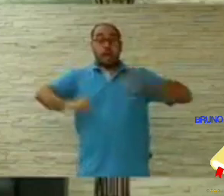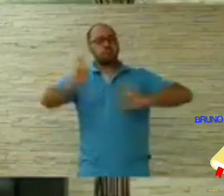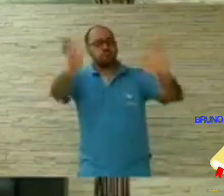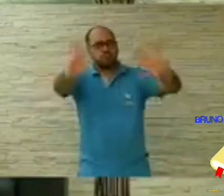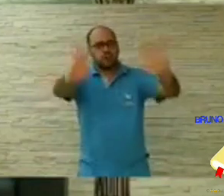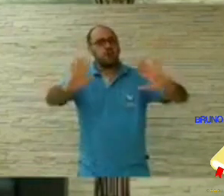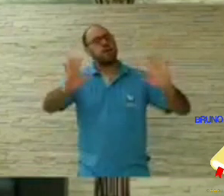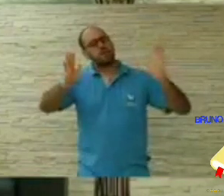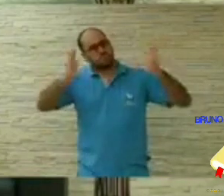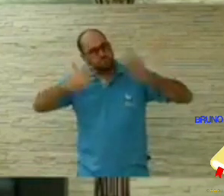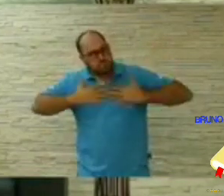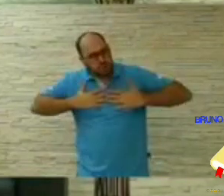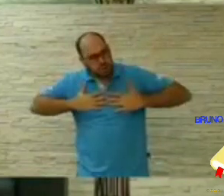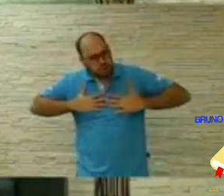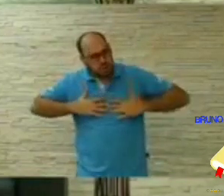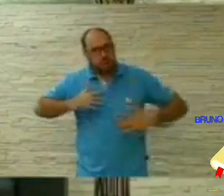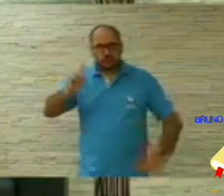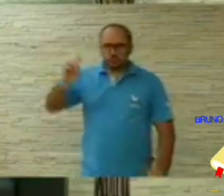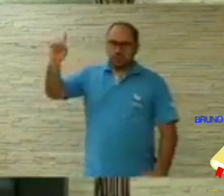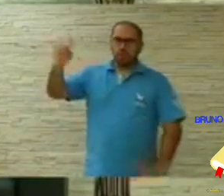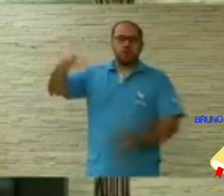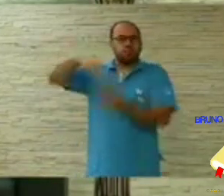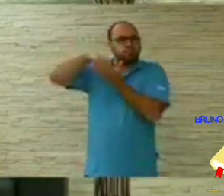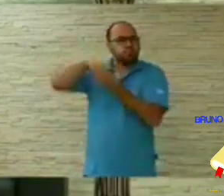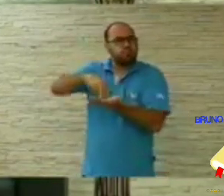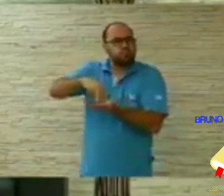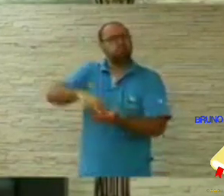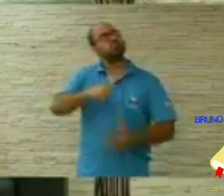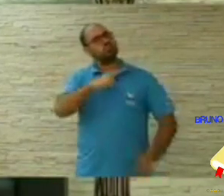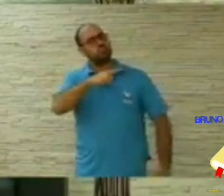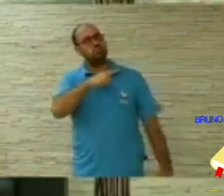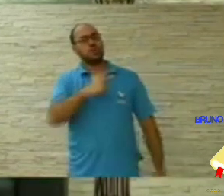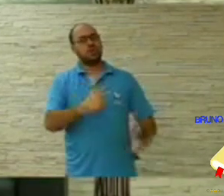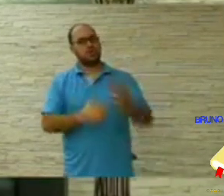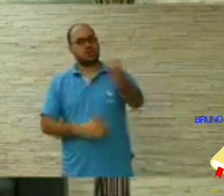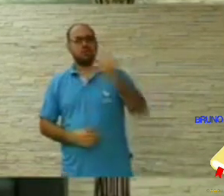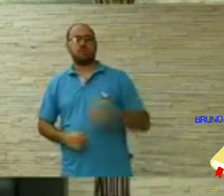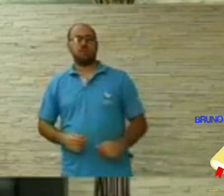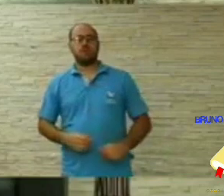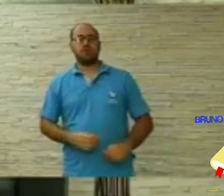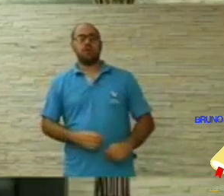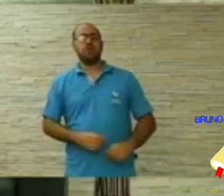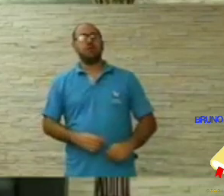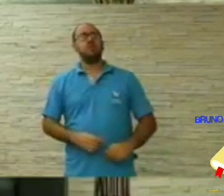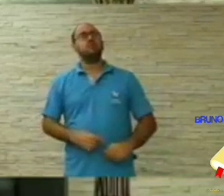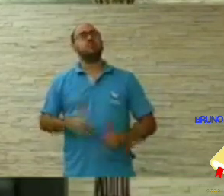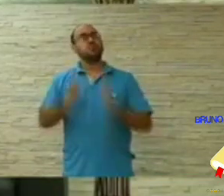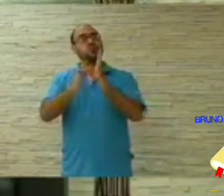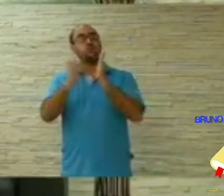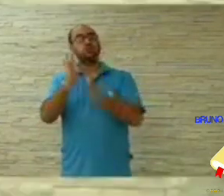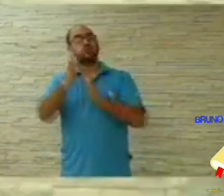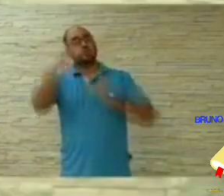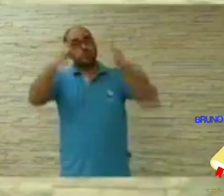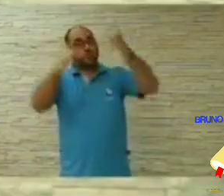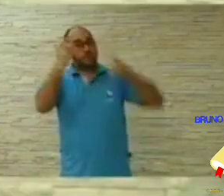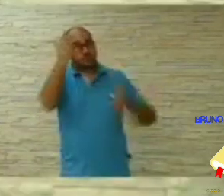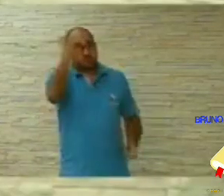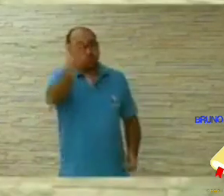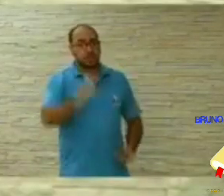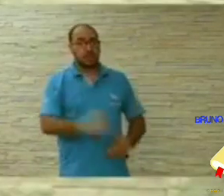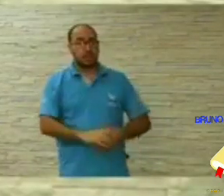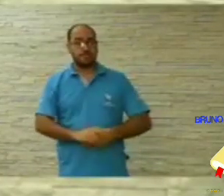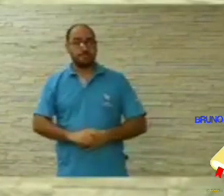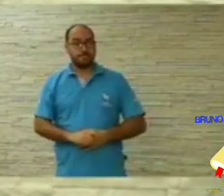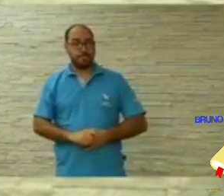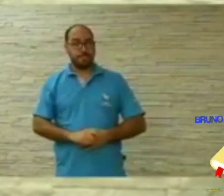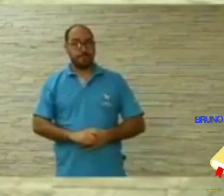Deus ergue você e te fortalece em nome de Jesus. E ainda diz assim, olha, que ele ergue você do